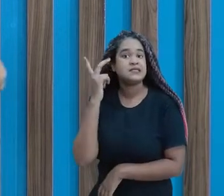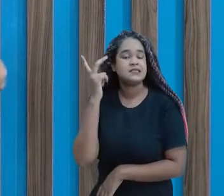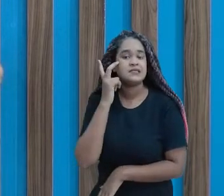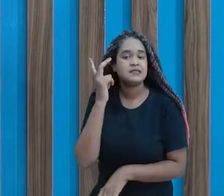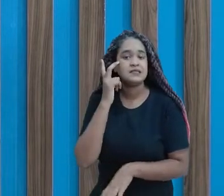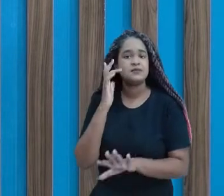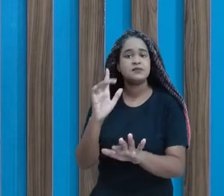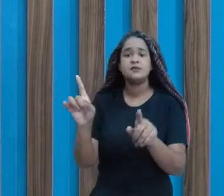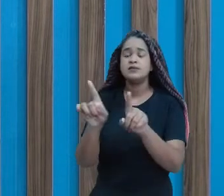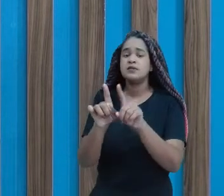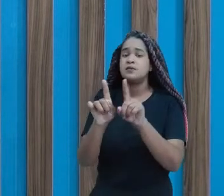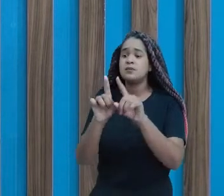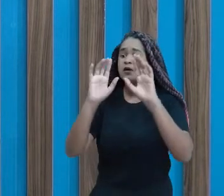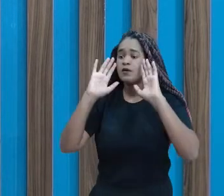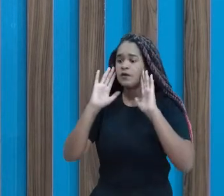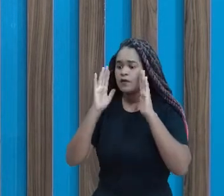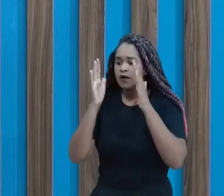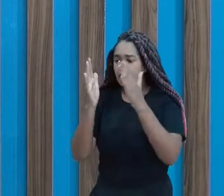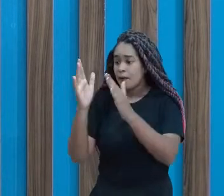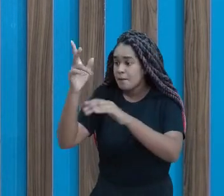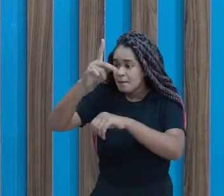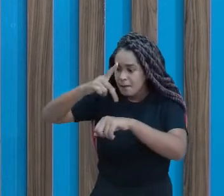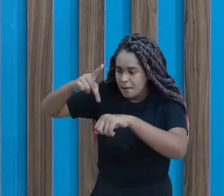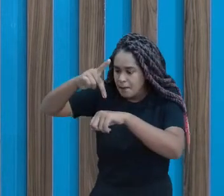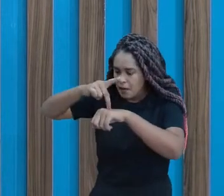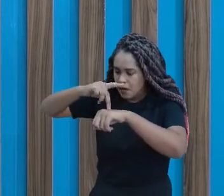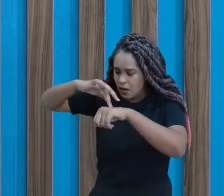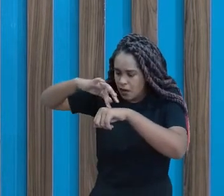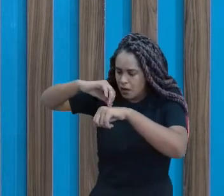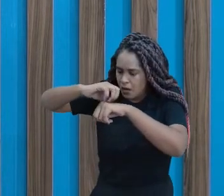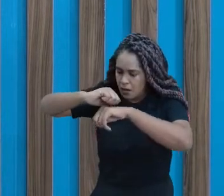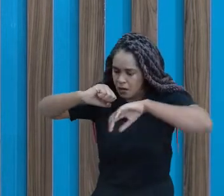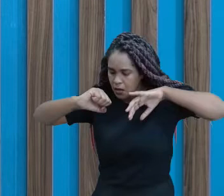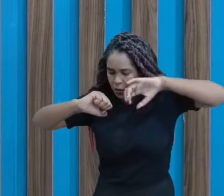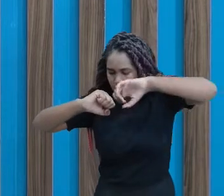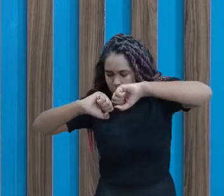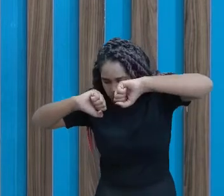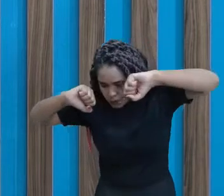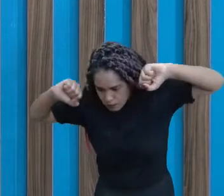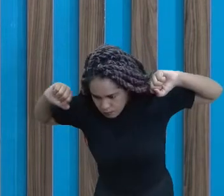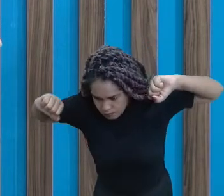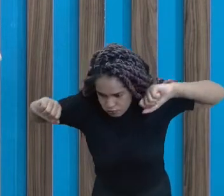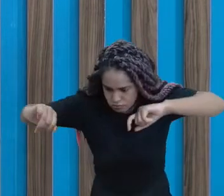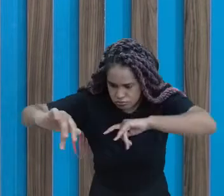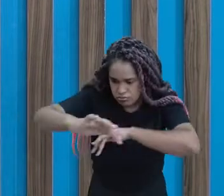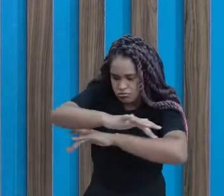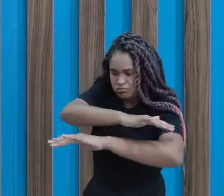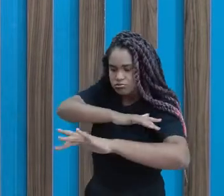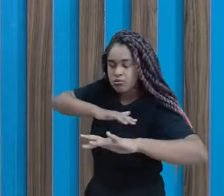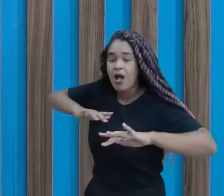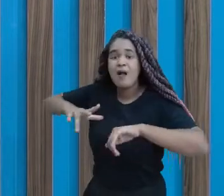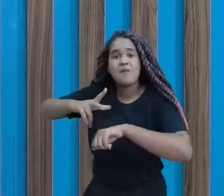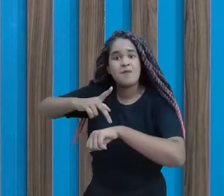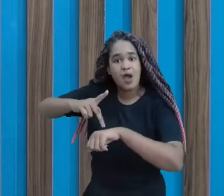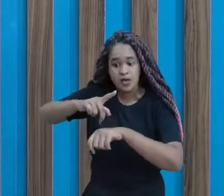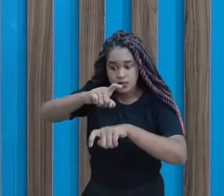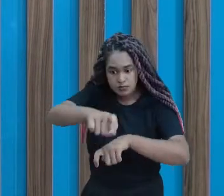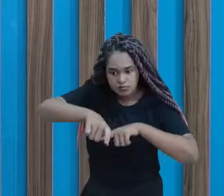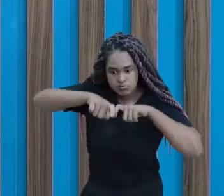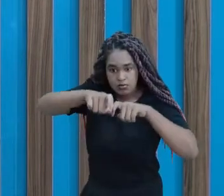de olhar para dentro desse país. Tá? Então, para além das tretas políticas, de um Brasil que era agrário, mas que